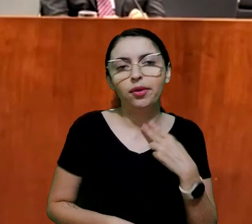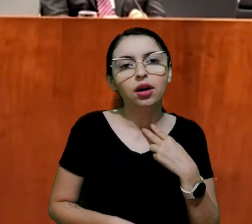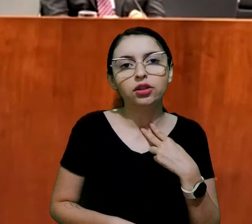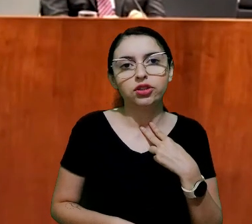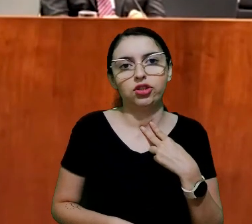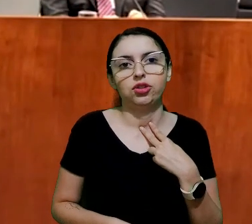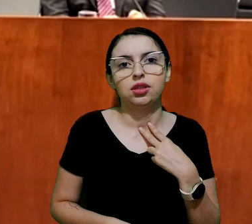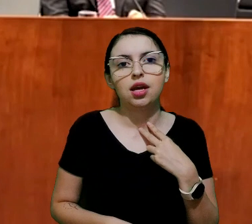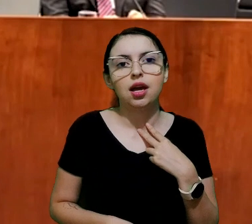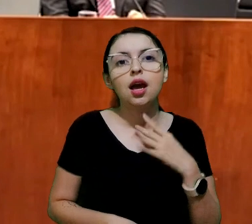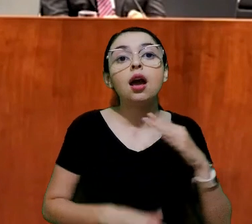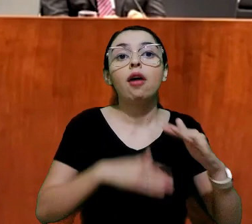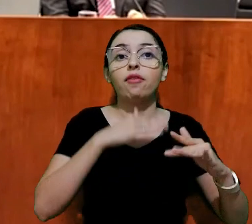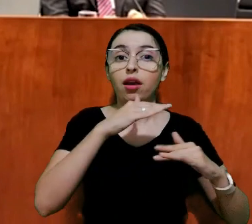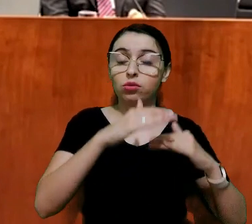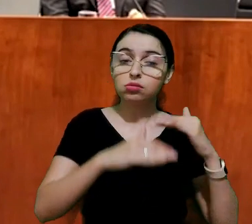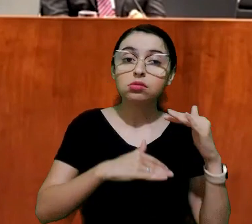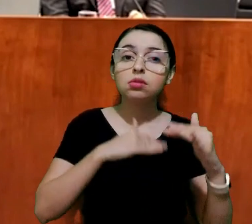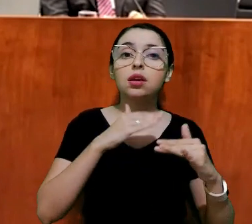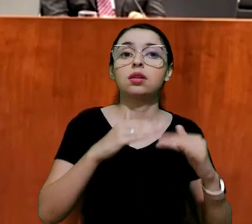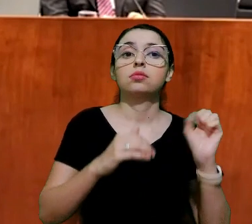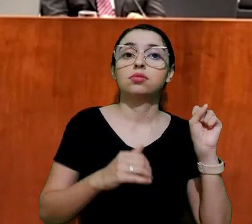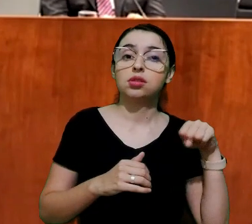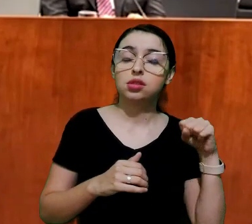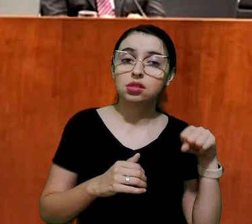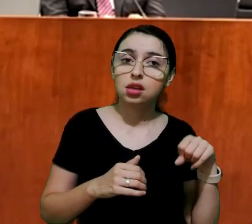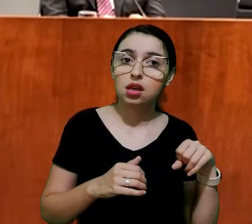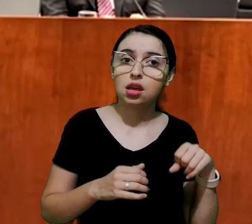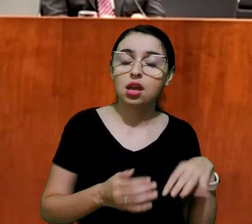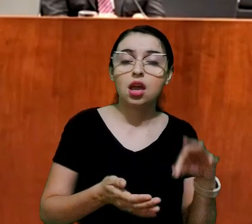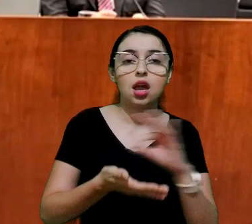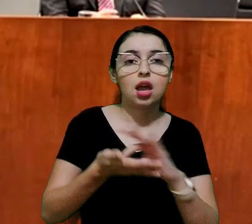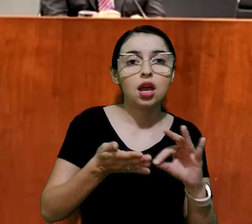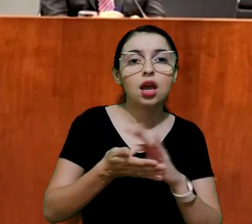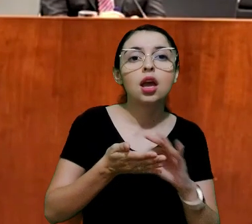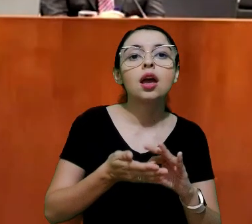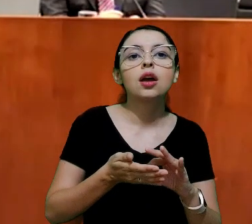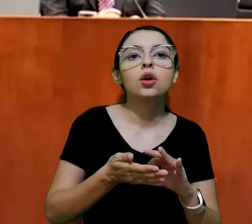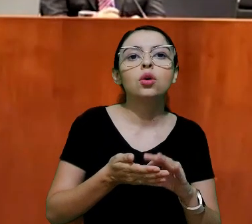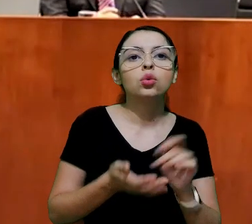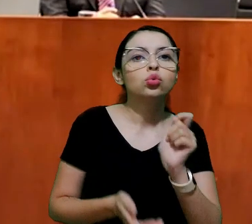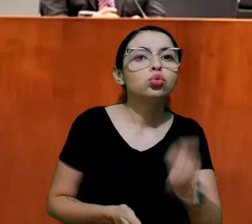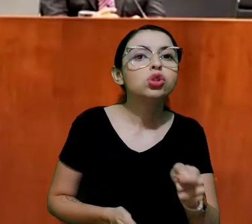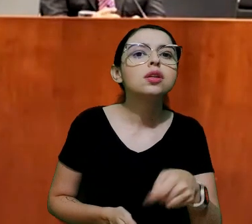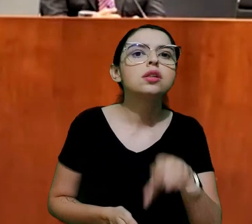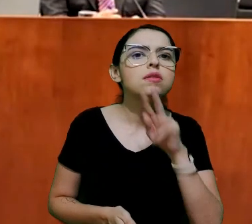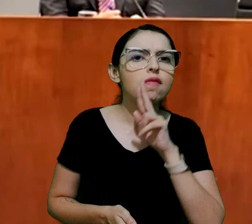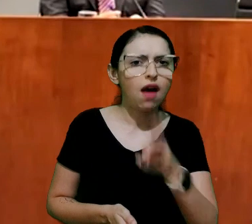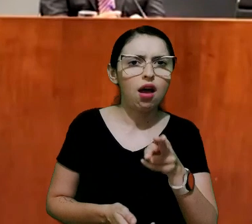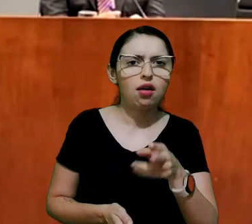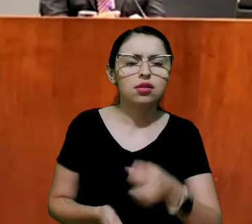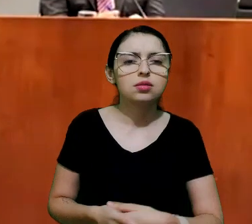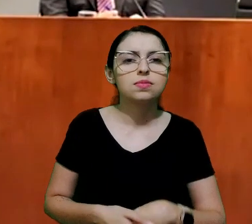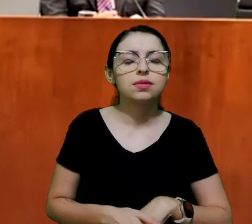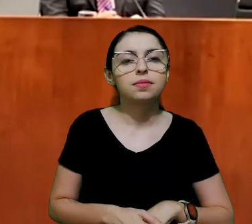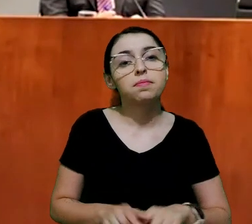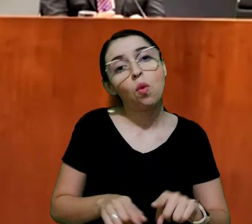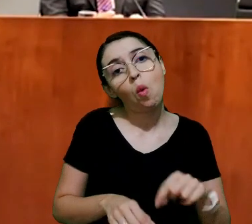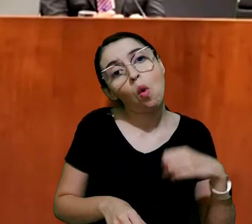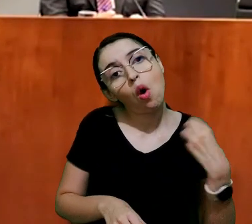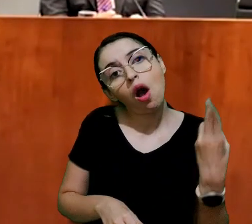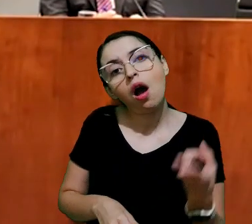se constrói e se registra porque o juiz mandou, ou nós